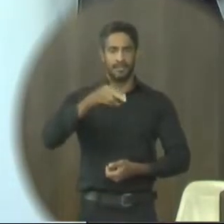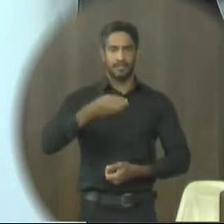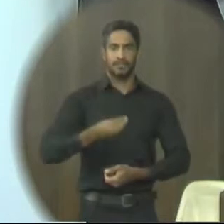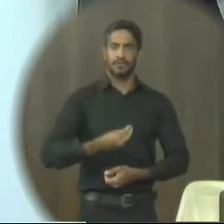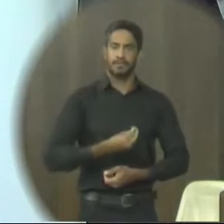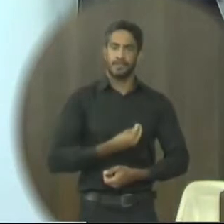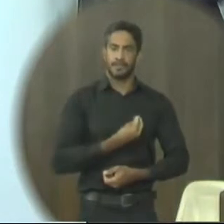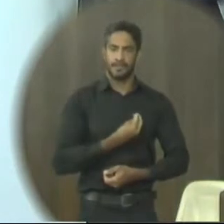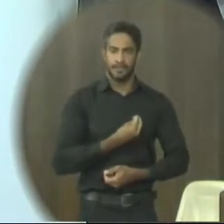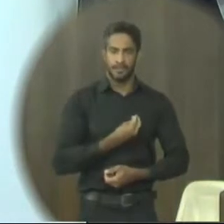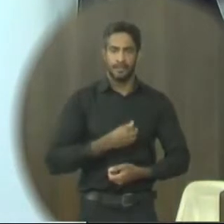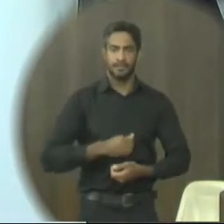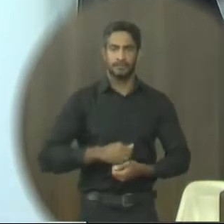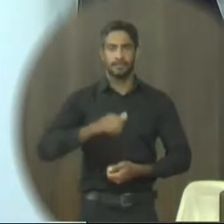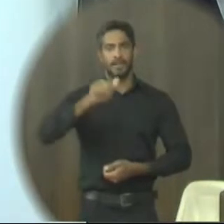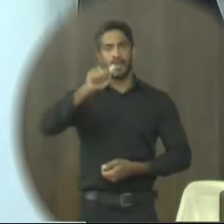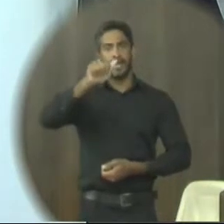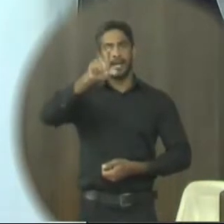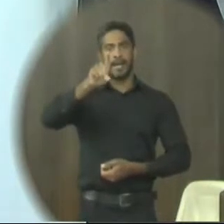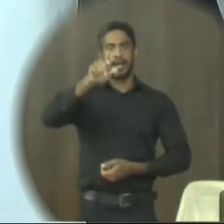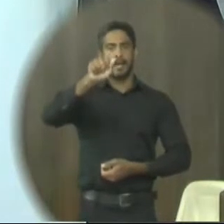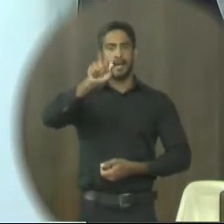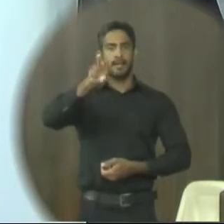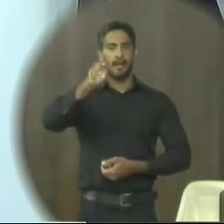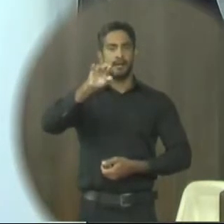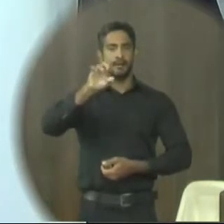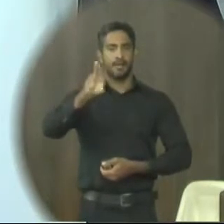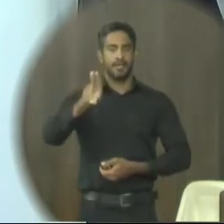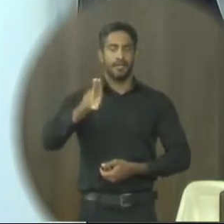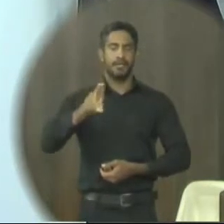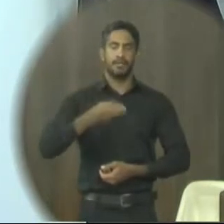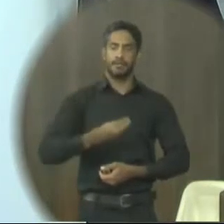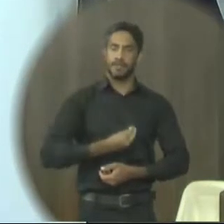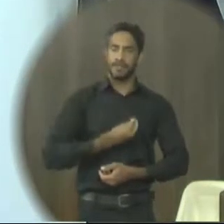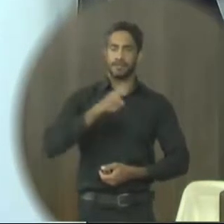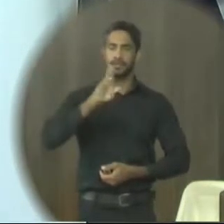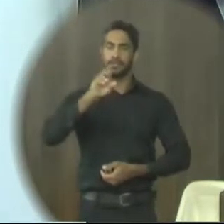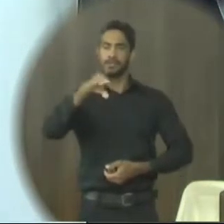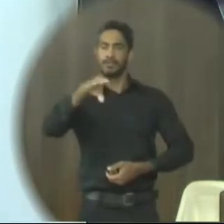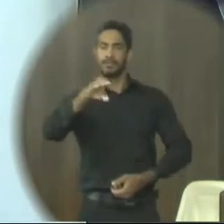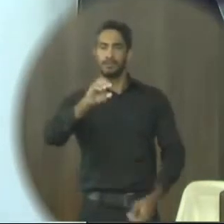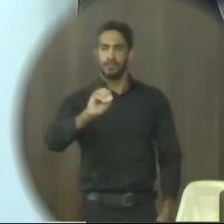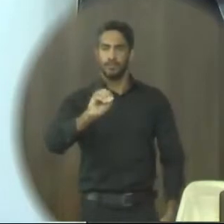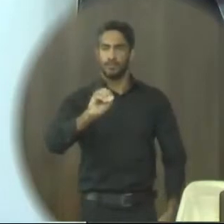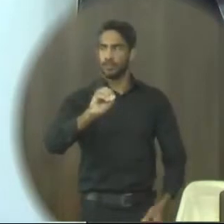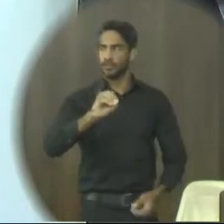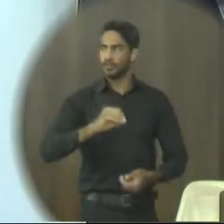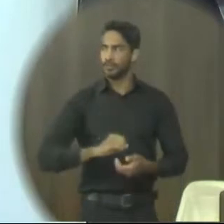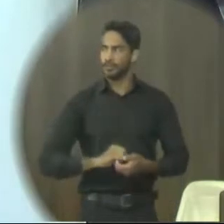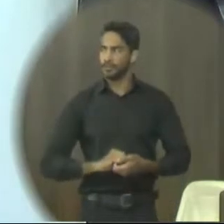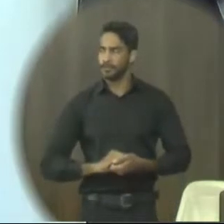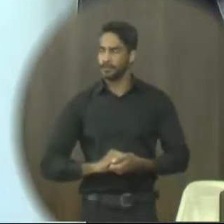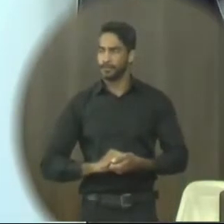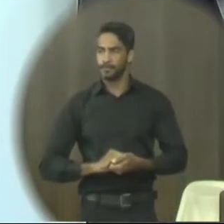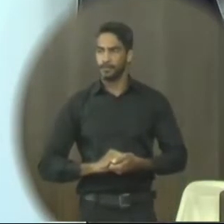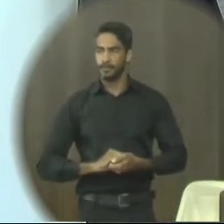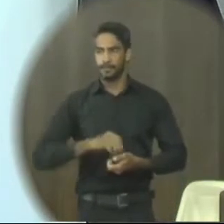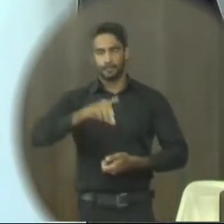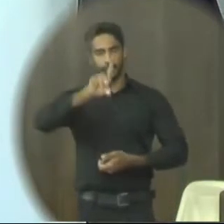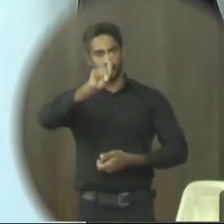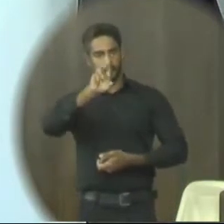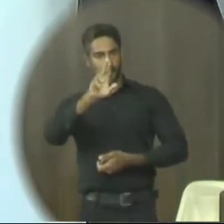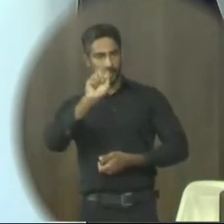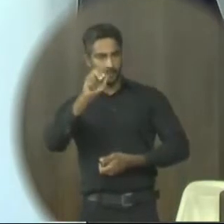Souza, presente. Aldarim Soares Cordeiro. Presente. Bruno Henrique Oliveira Mendes. Presente.